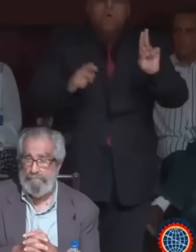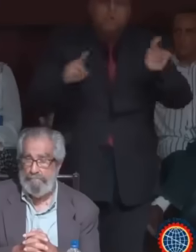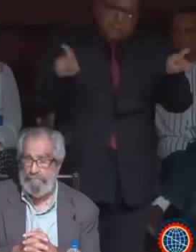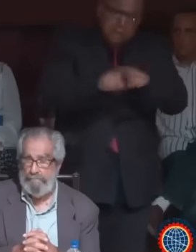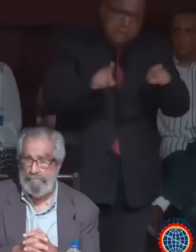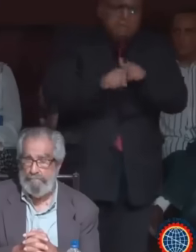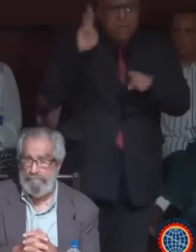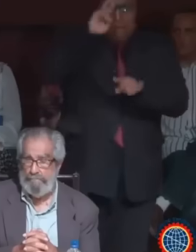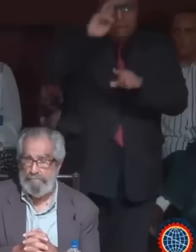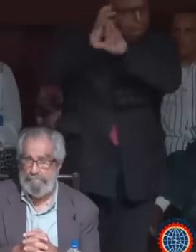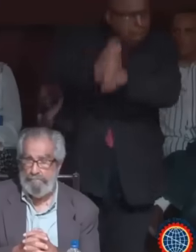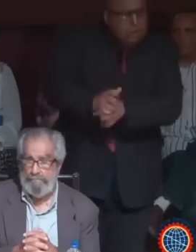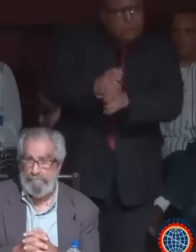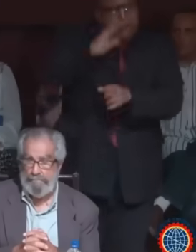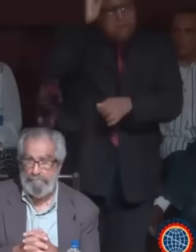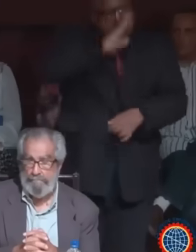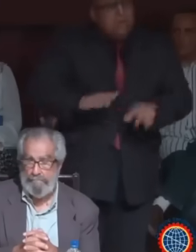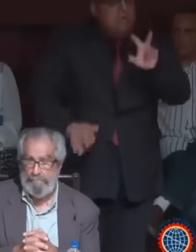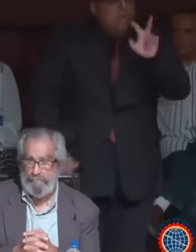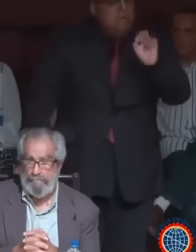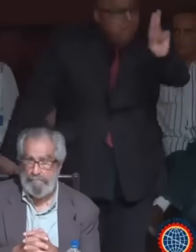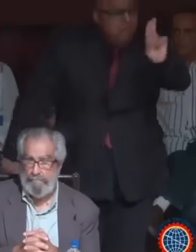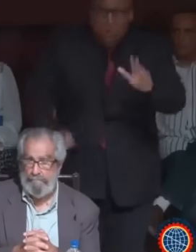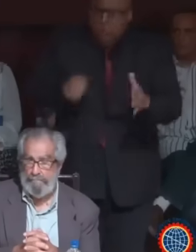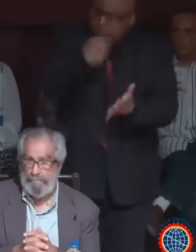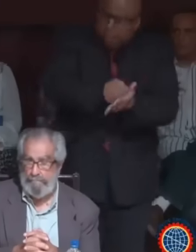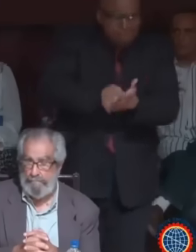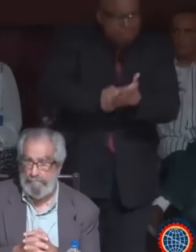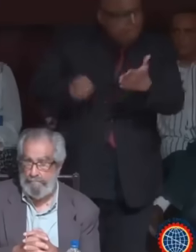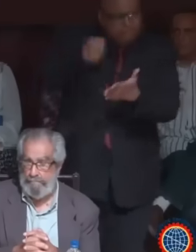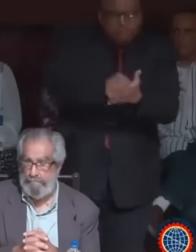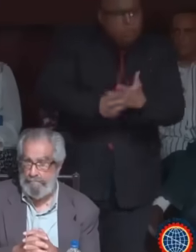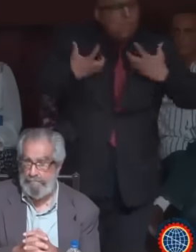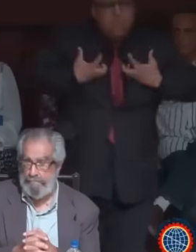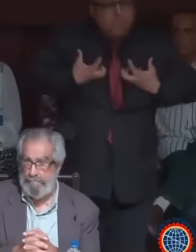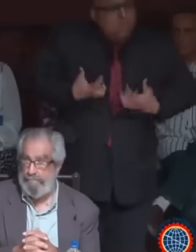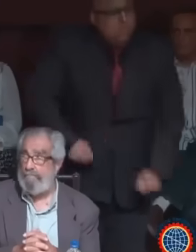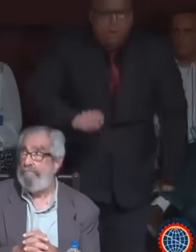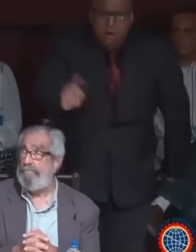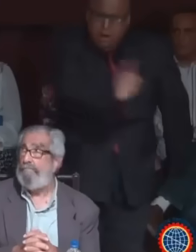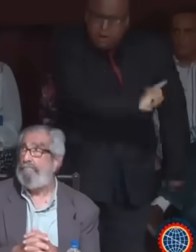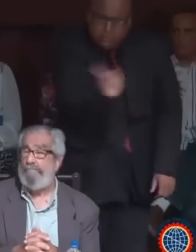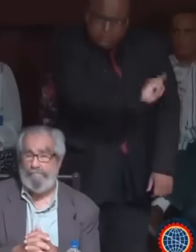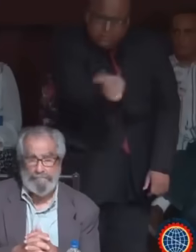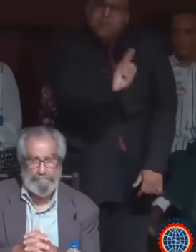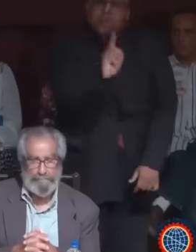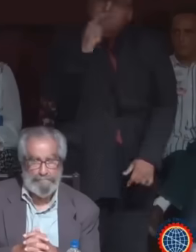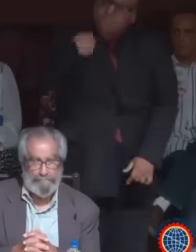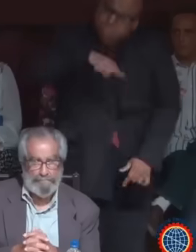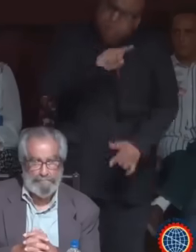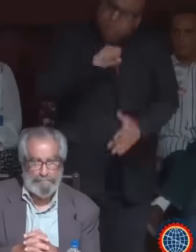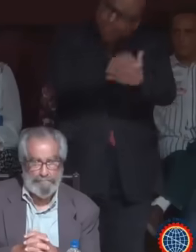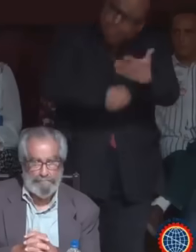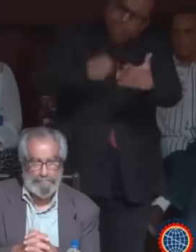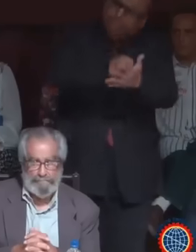patrimônio desse país. E eu não vou cansar até a promulgação do